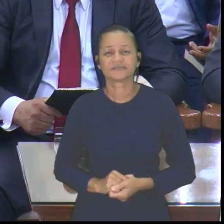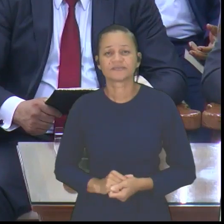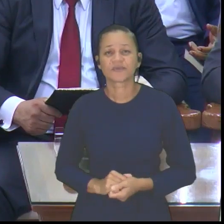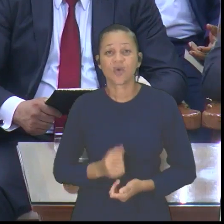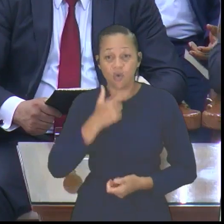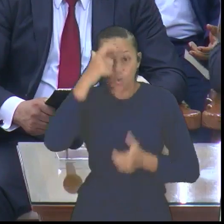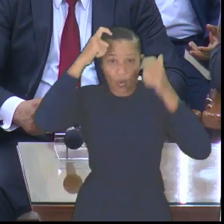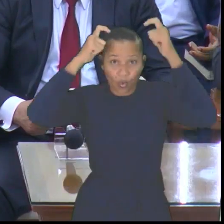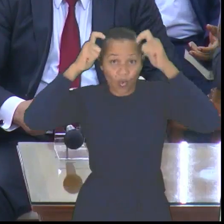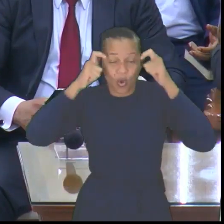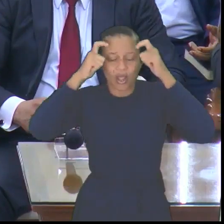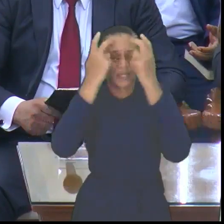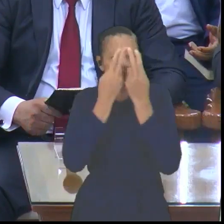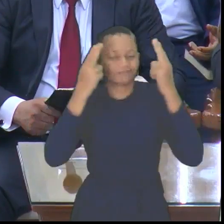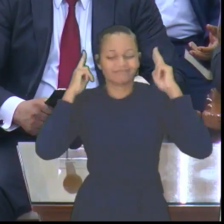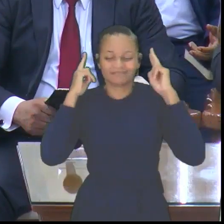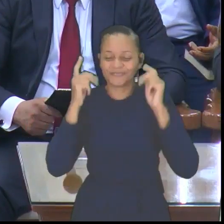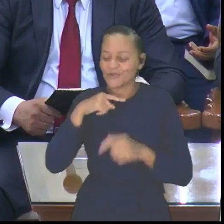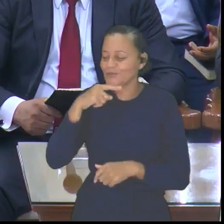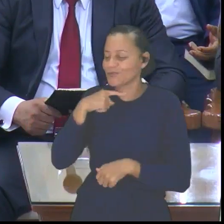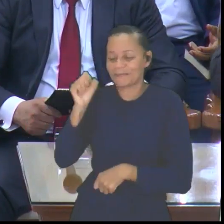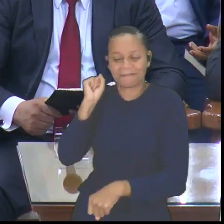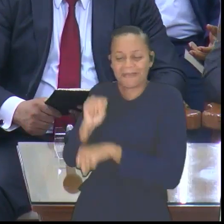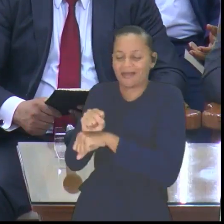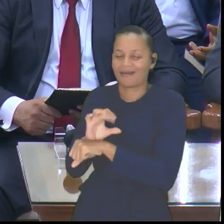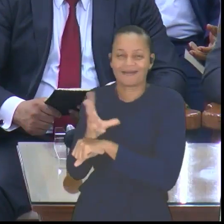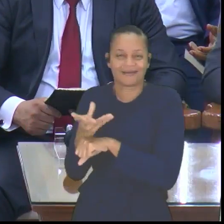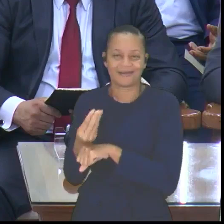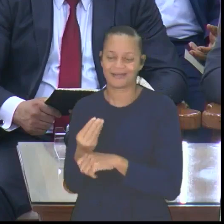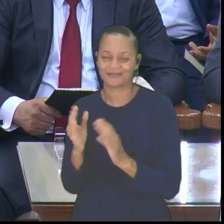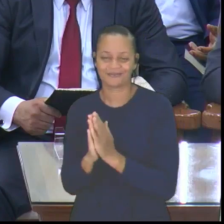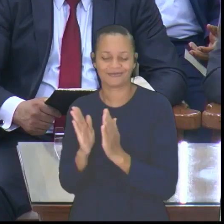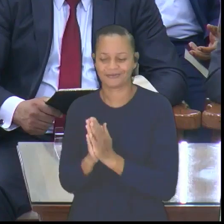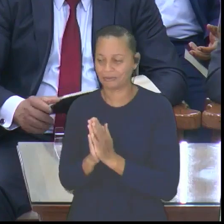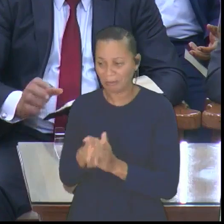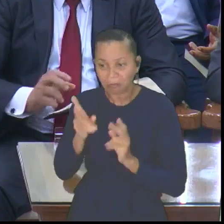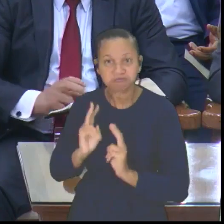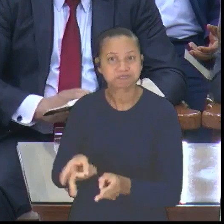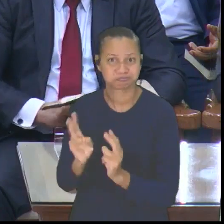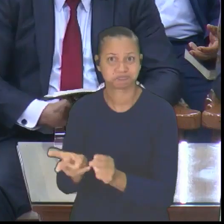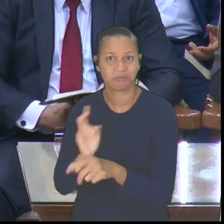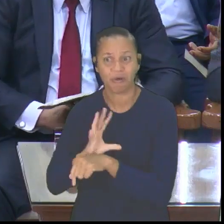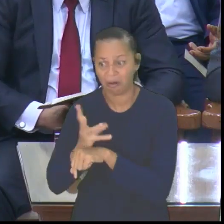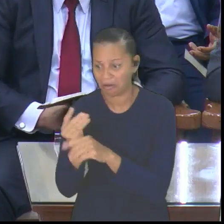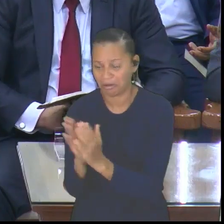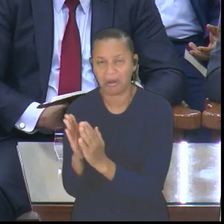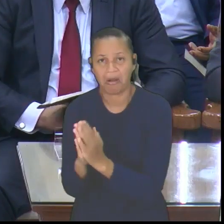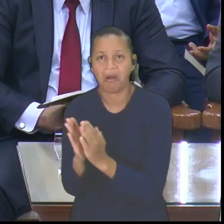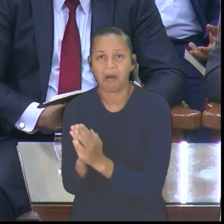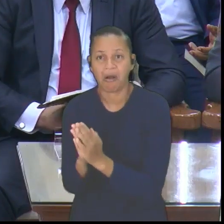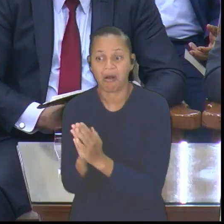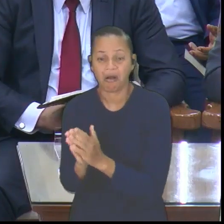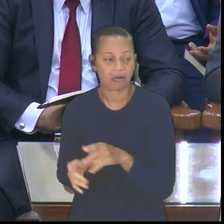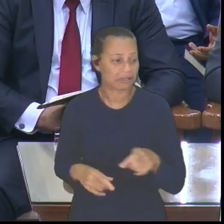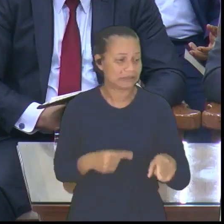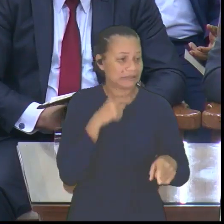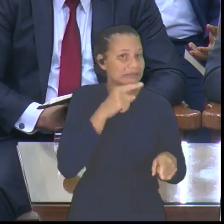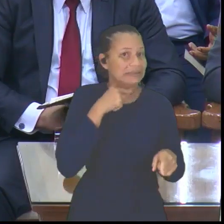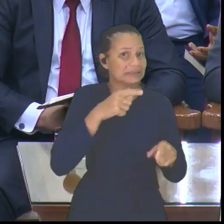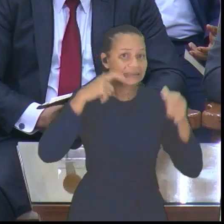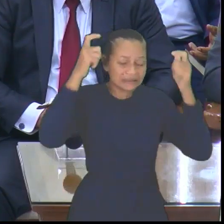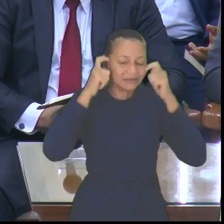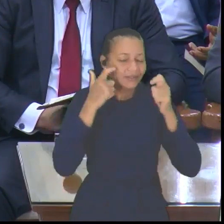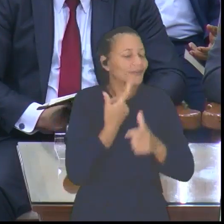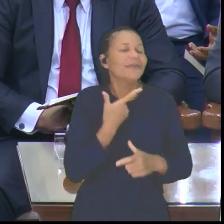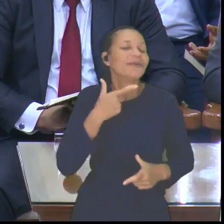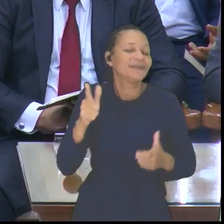Herodes não conseguiu impedir a igreja de orar. A igreja orou. Aí ele não conseguiu impedir outra